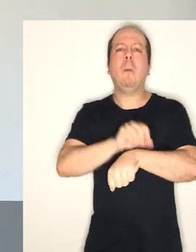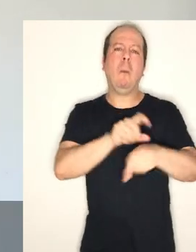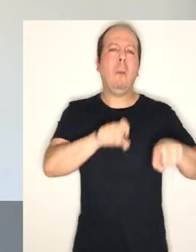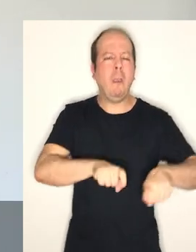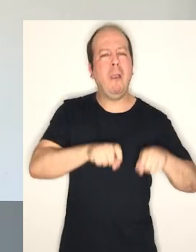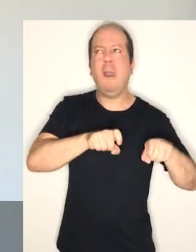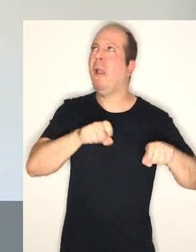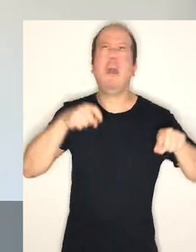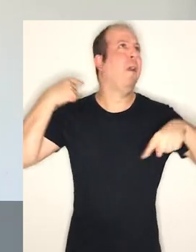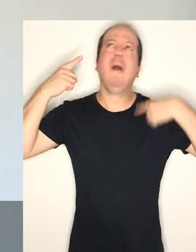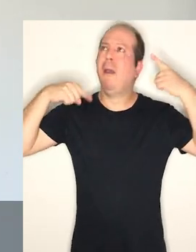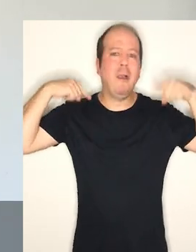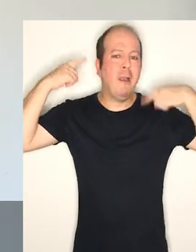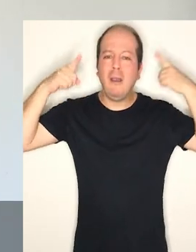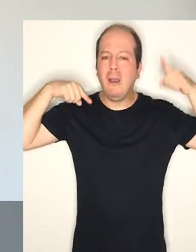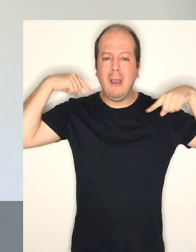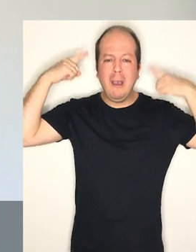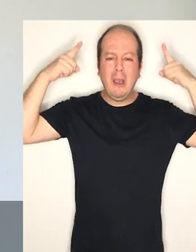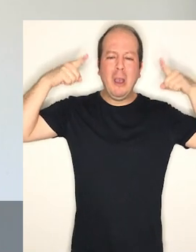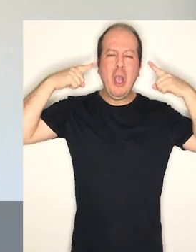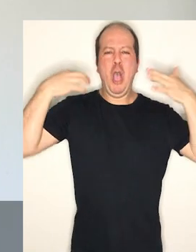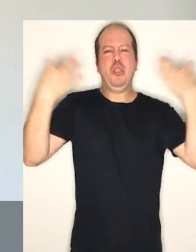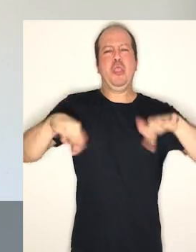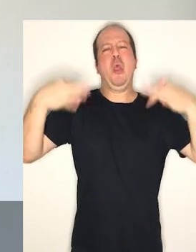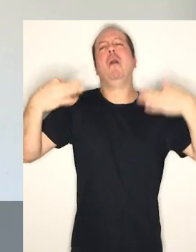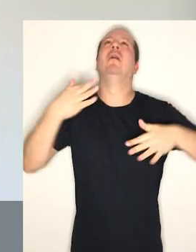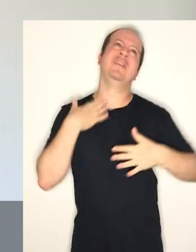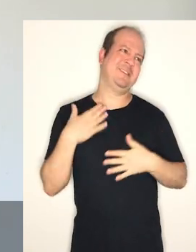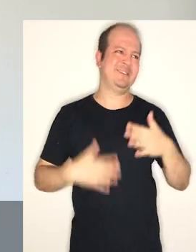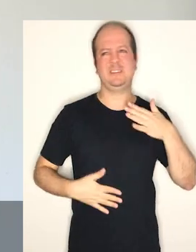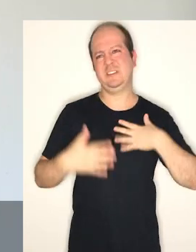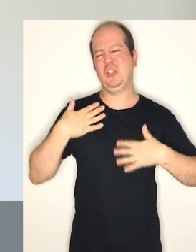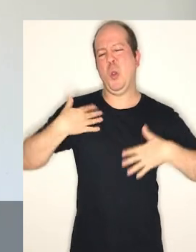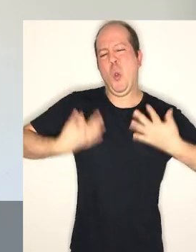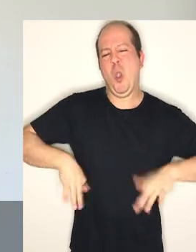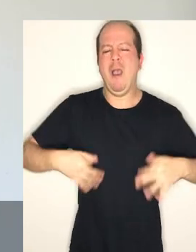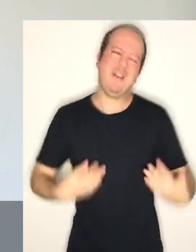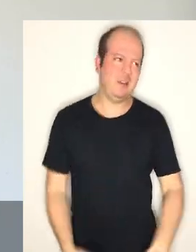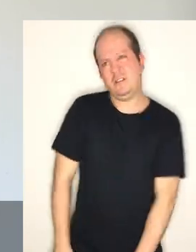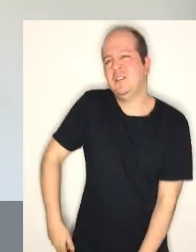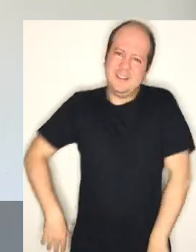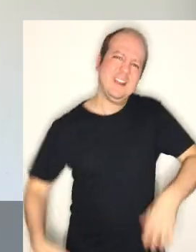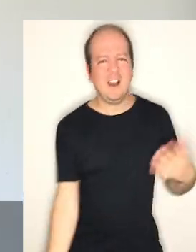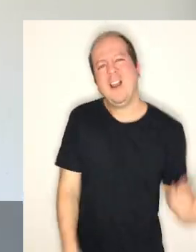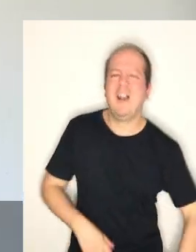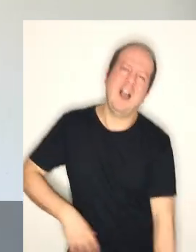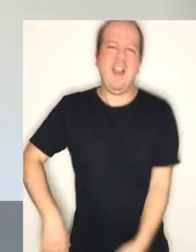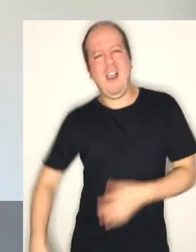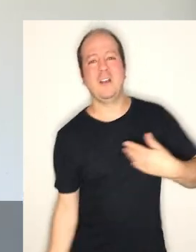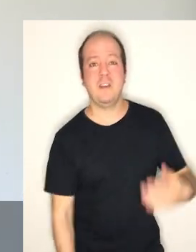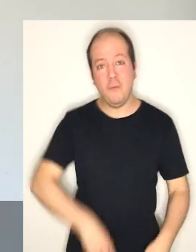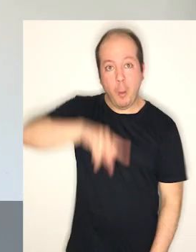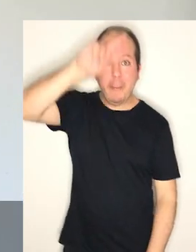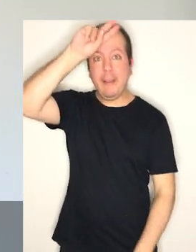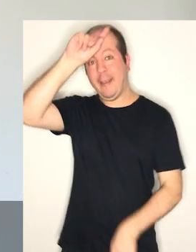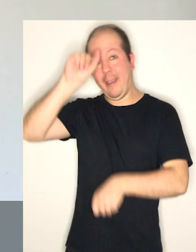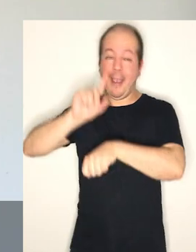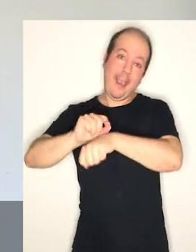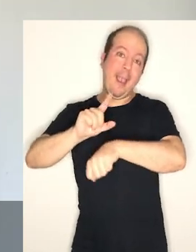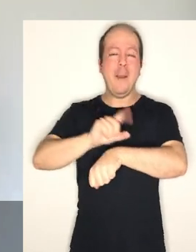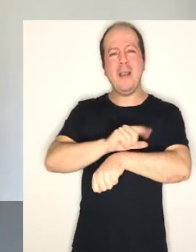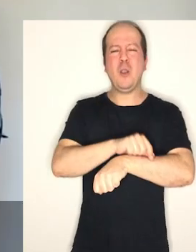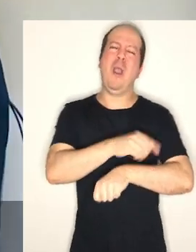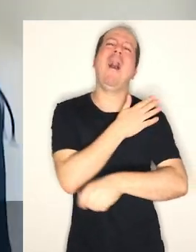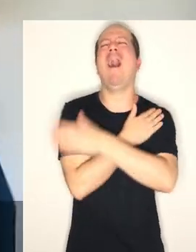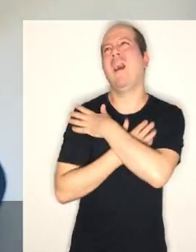Formiguinha da roça enlouqueceu com a dor no corpo inteiro que lhe deu. Arrocha, arrocha,